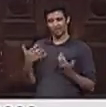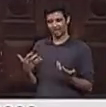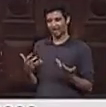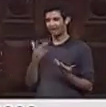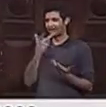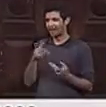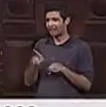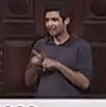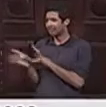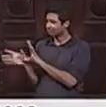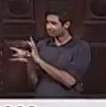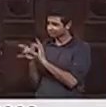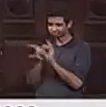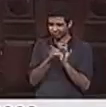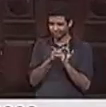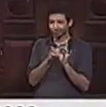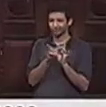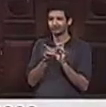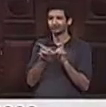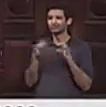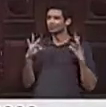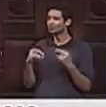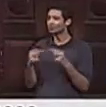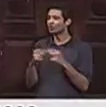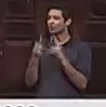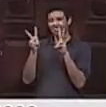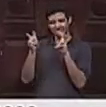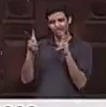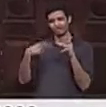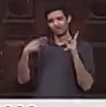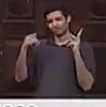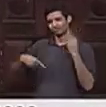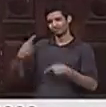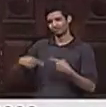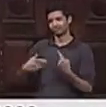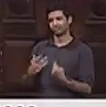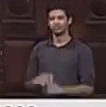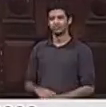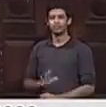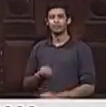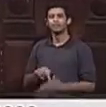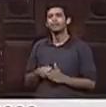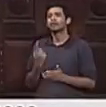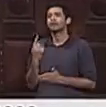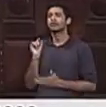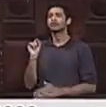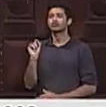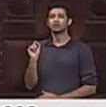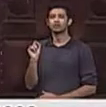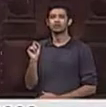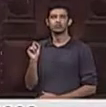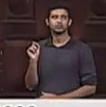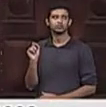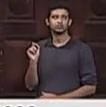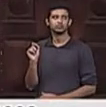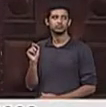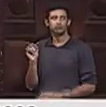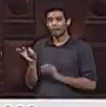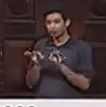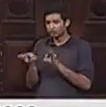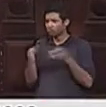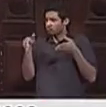que ponderei nas outras vezes quando debati o tema. Primeiro, os projetos não podem chegar